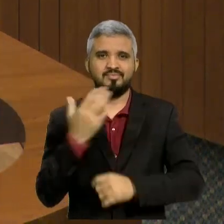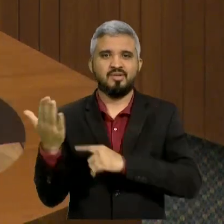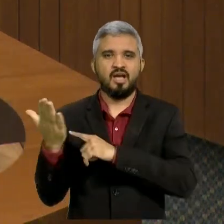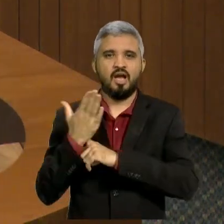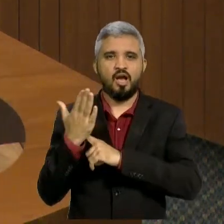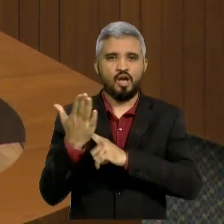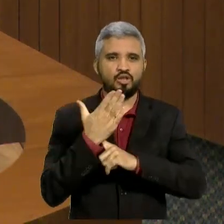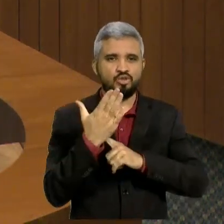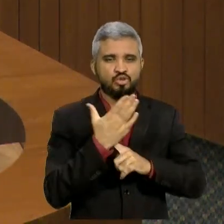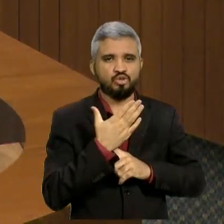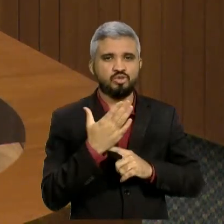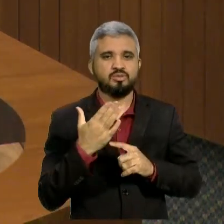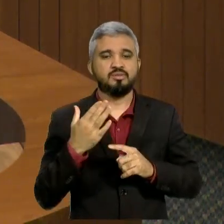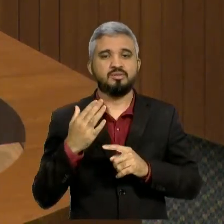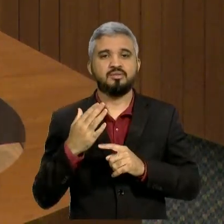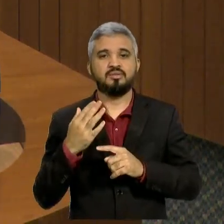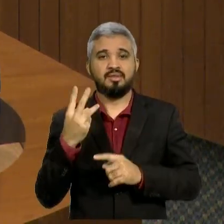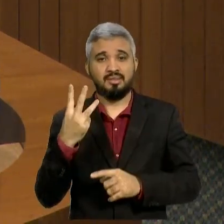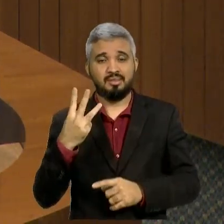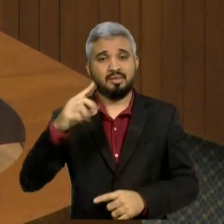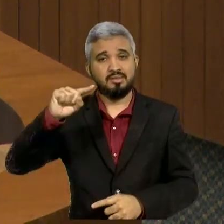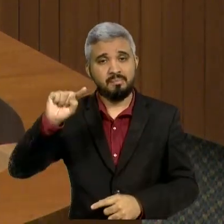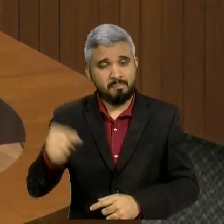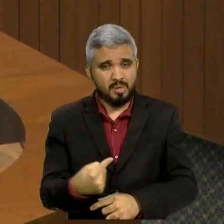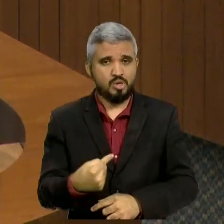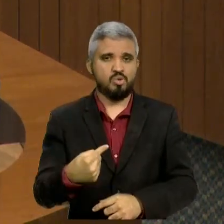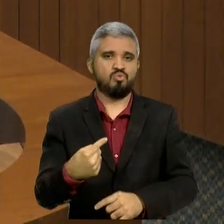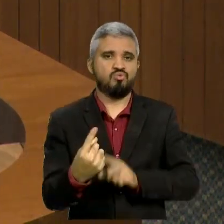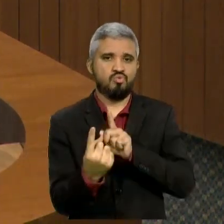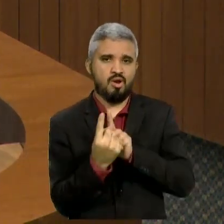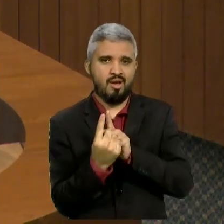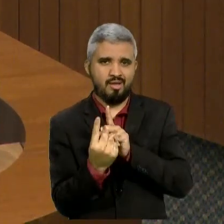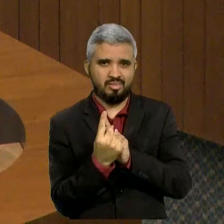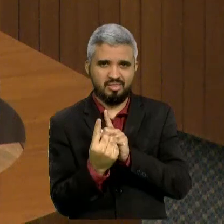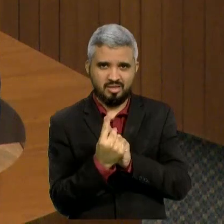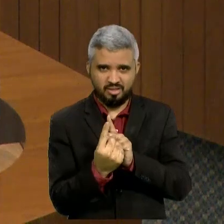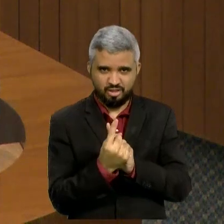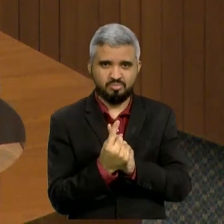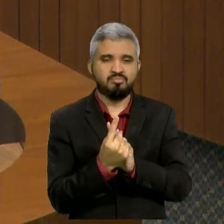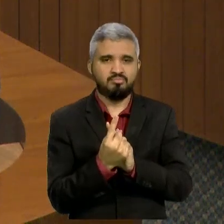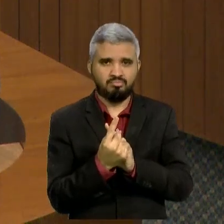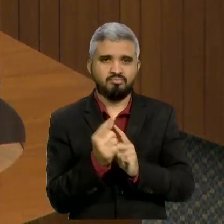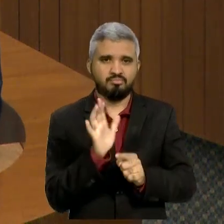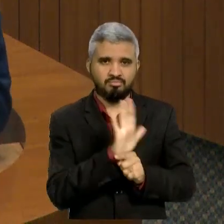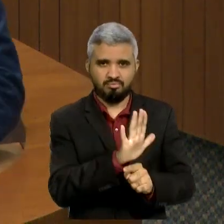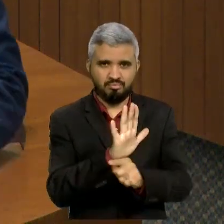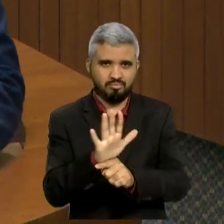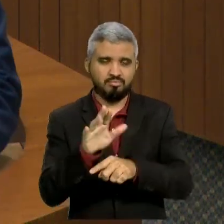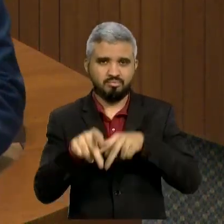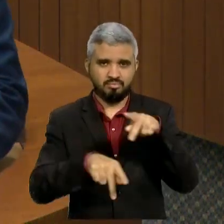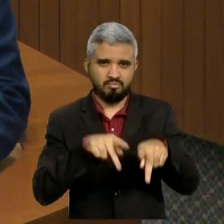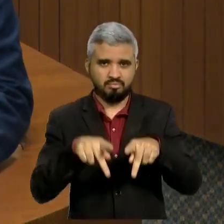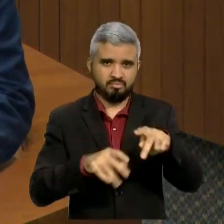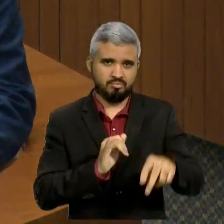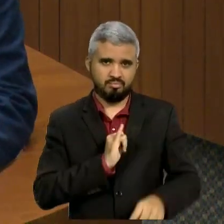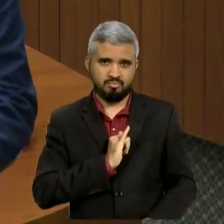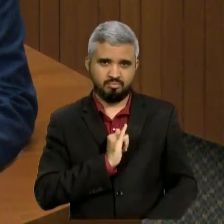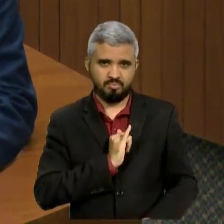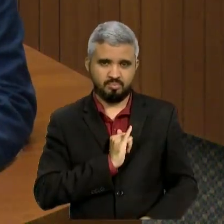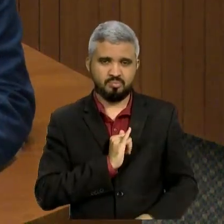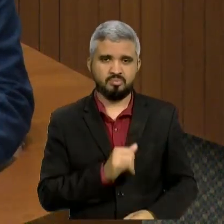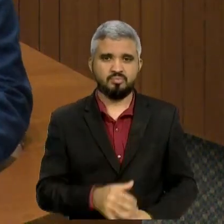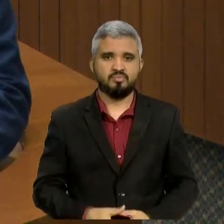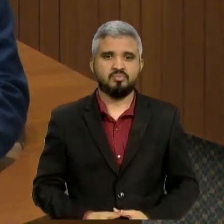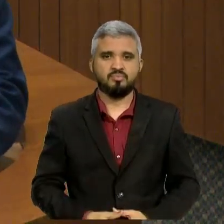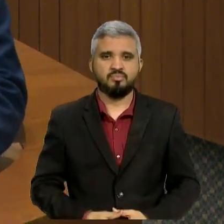três 3.000 atendimentos fossem de prontidão pro povo de Imperatriz e da região quando precisa